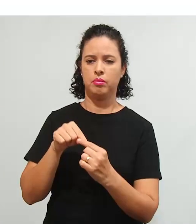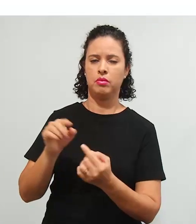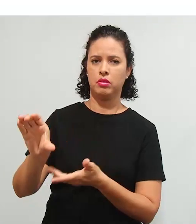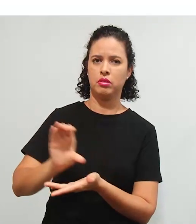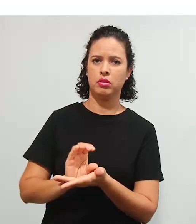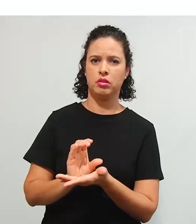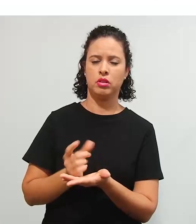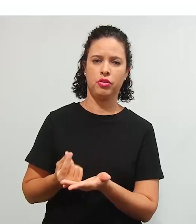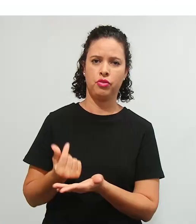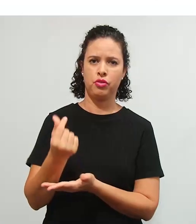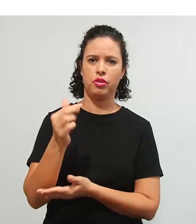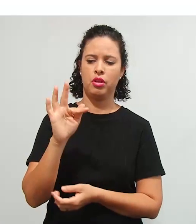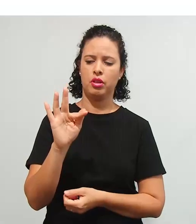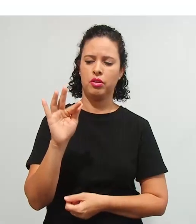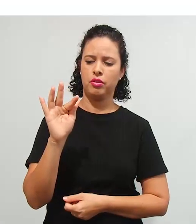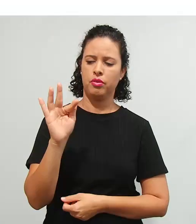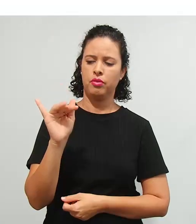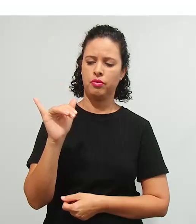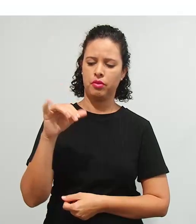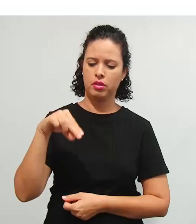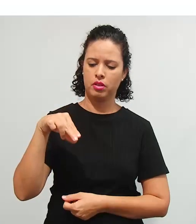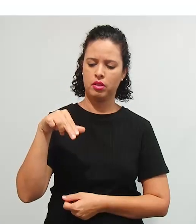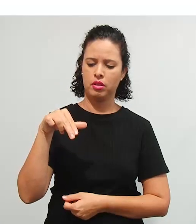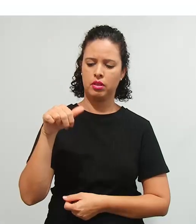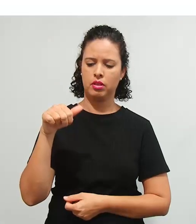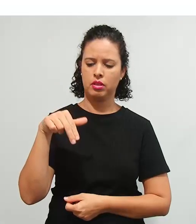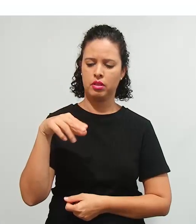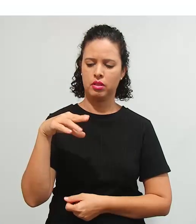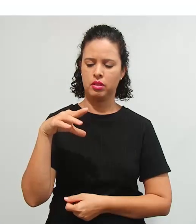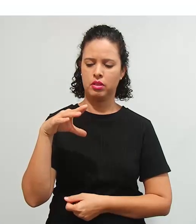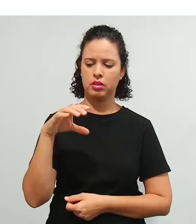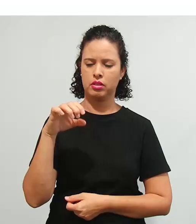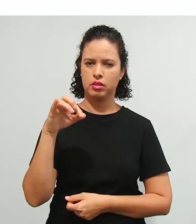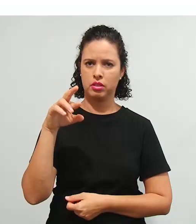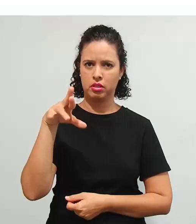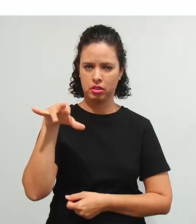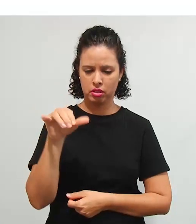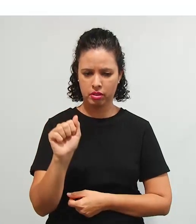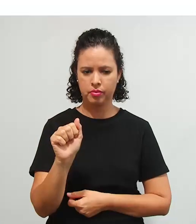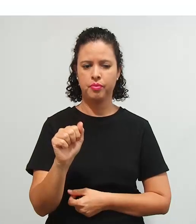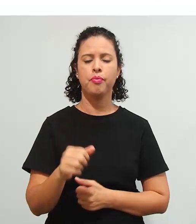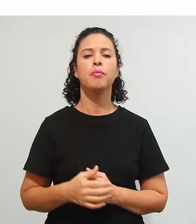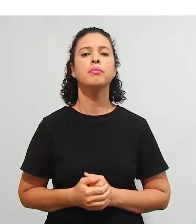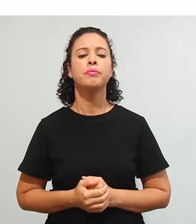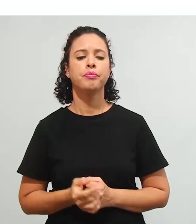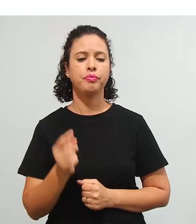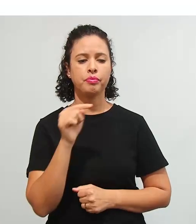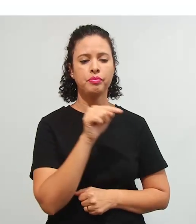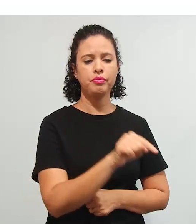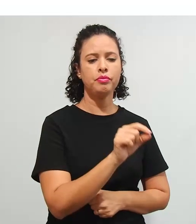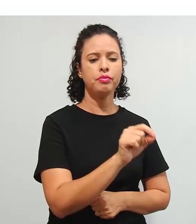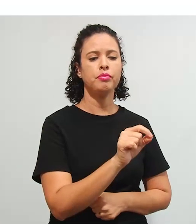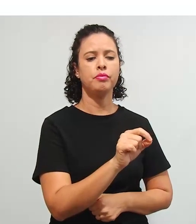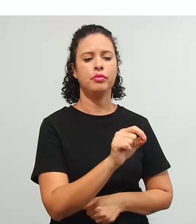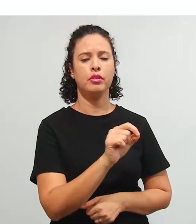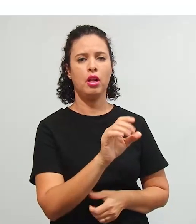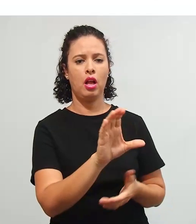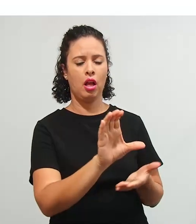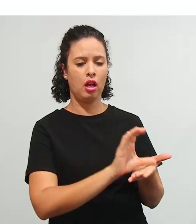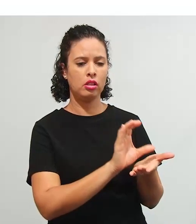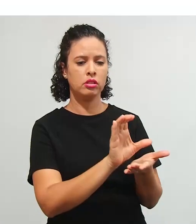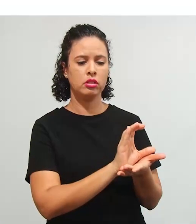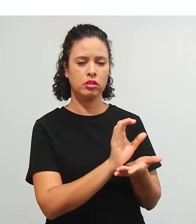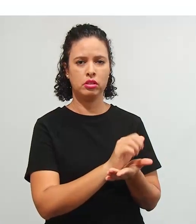financeira, tá bom? Então, continuando aqui o conceito de receita primária, são as receitas que o governo não precisa contrair